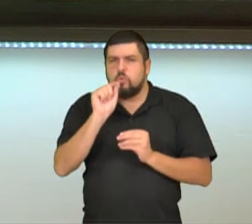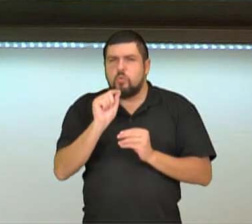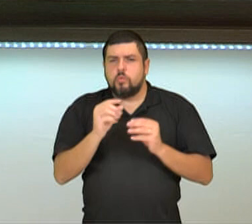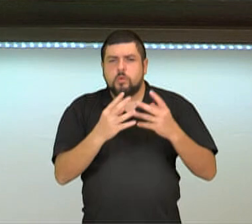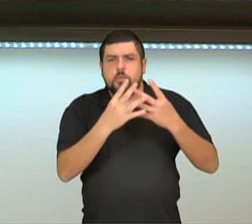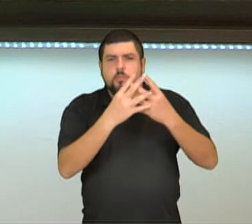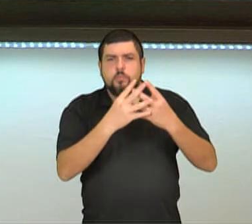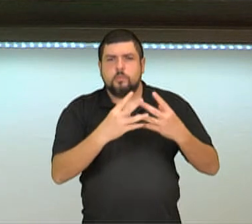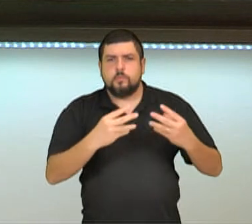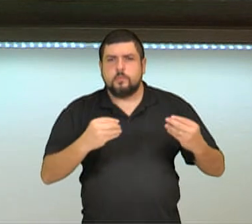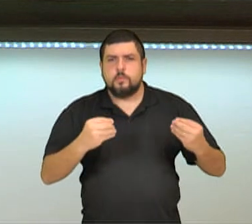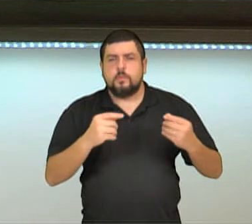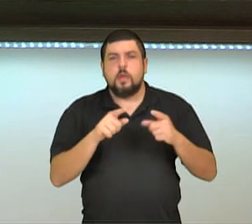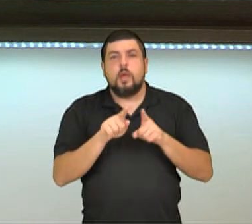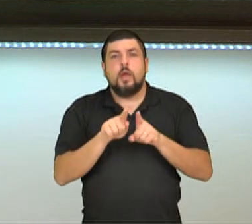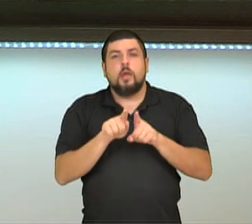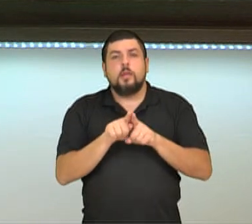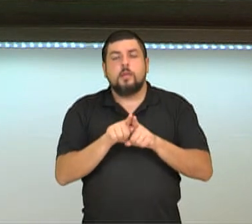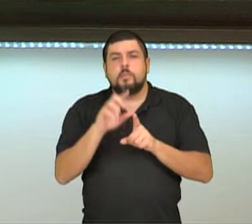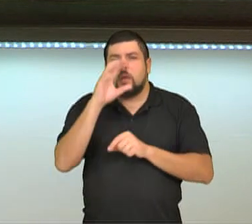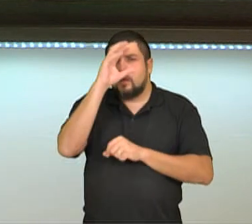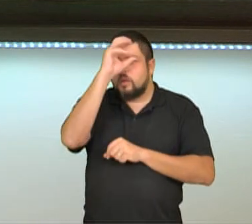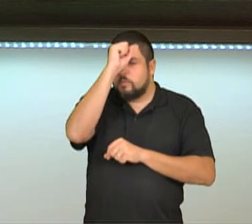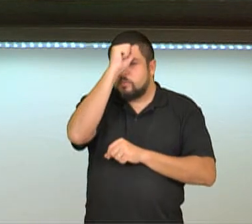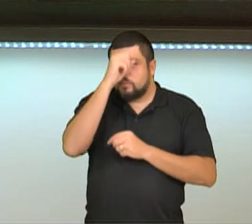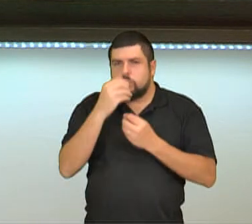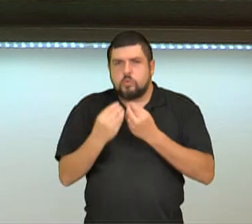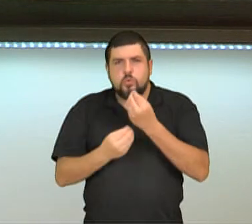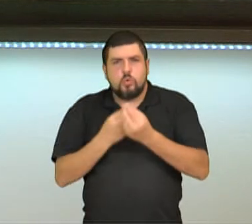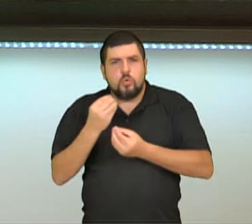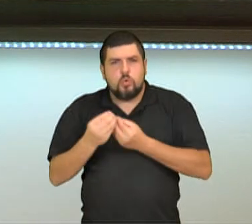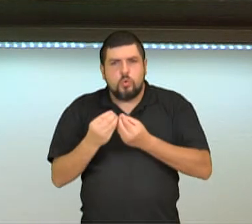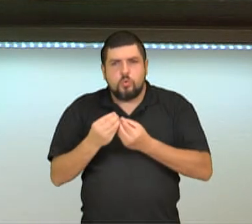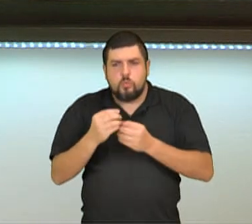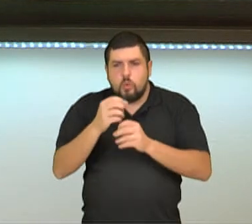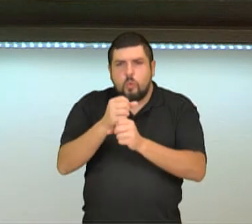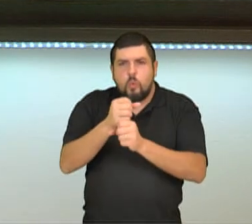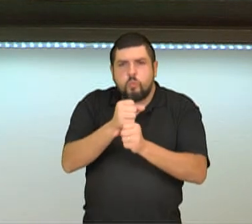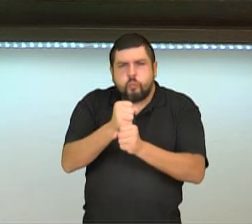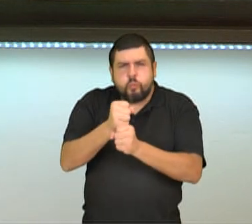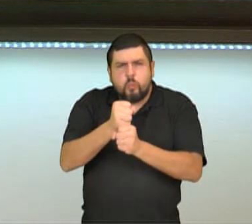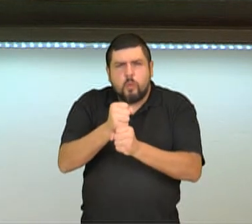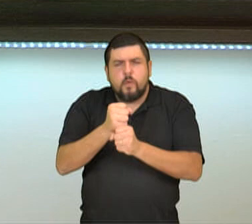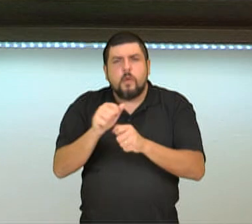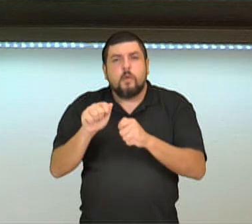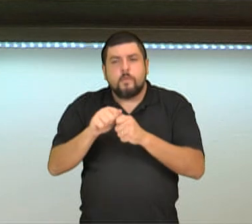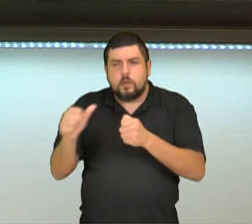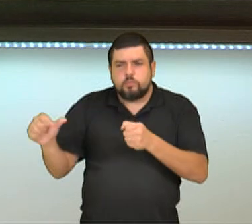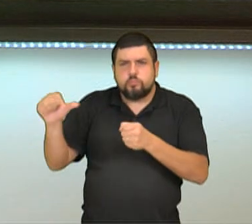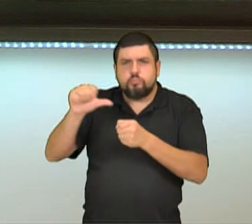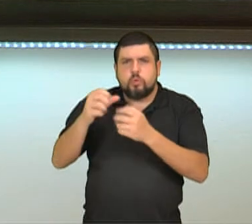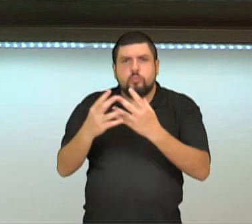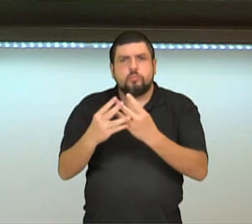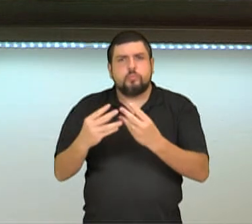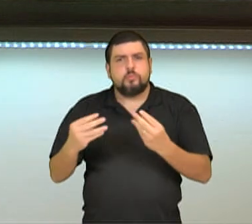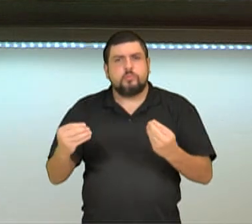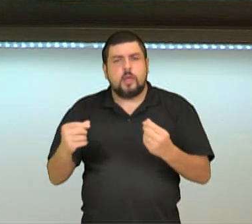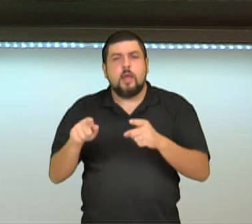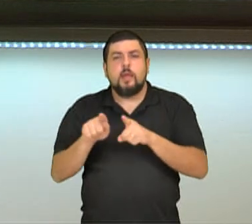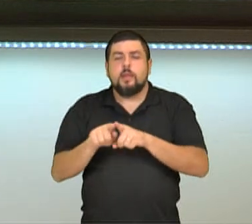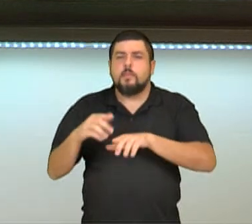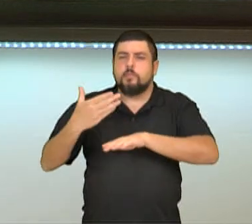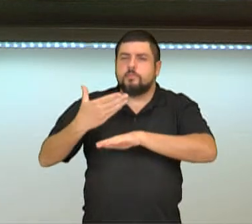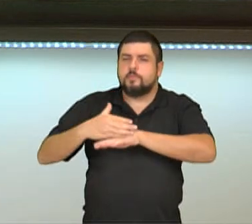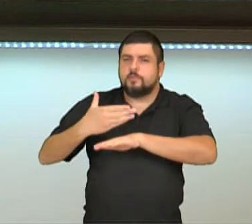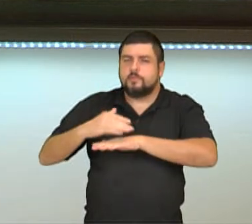cálculos de concentração comum, aprendemos a preparar uma solução diluída a partir de uma solução concentrada e praticamos o